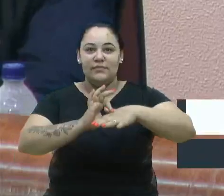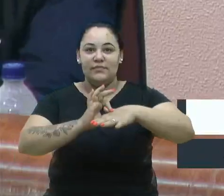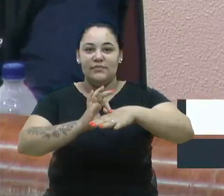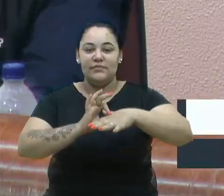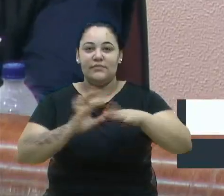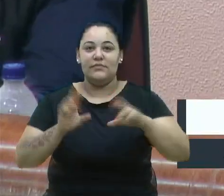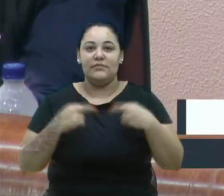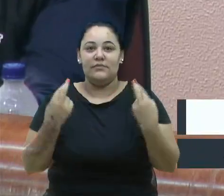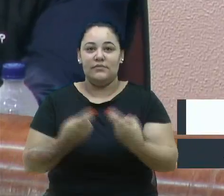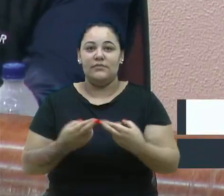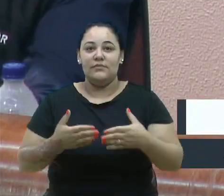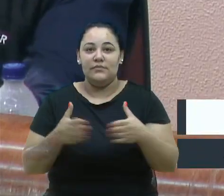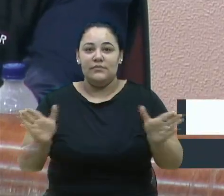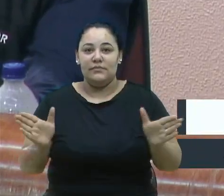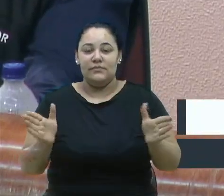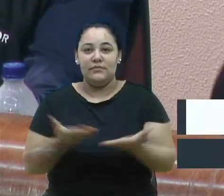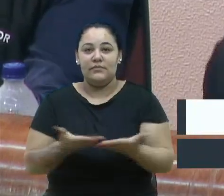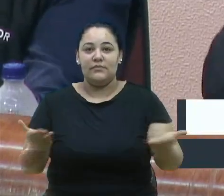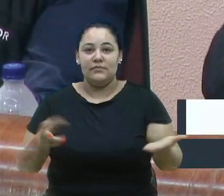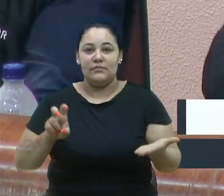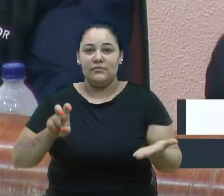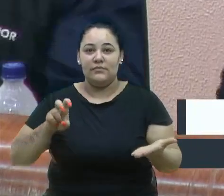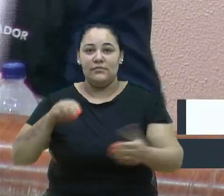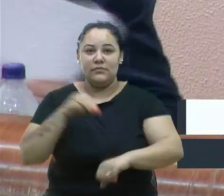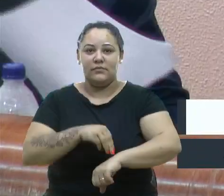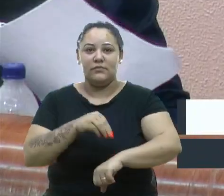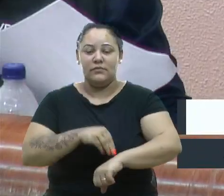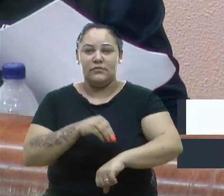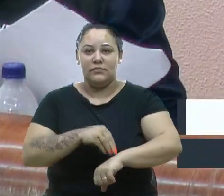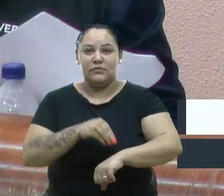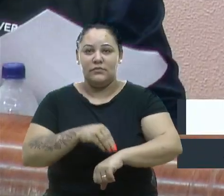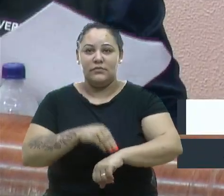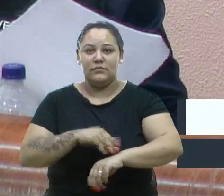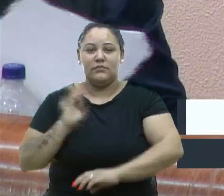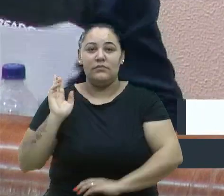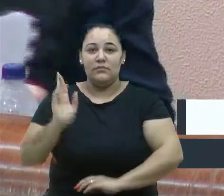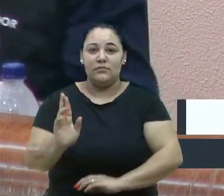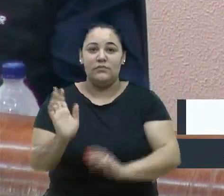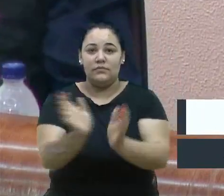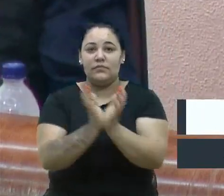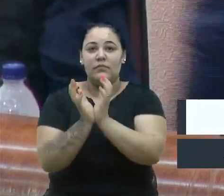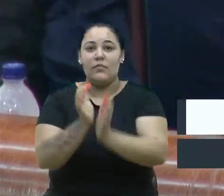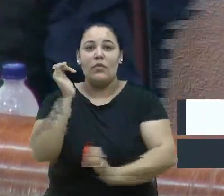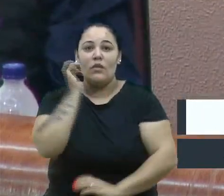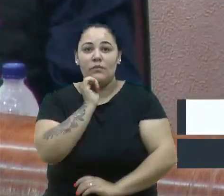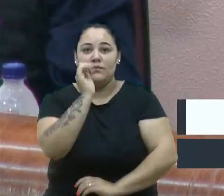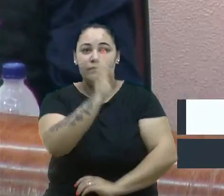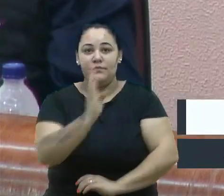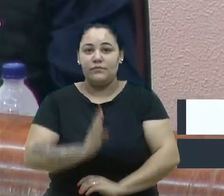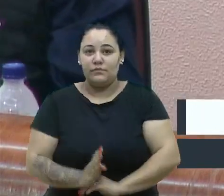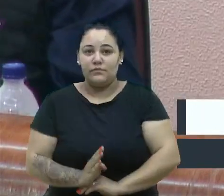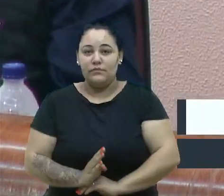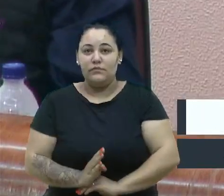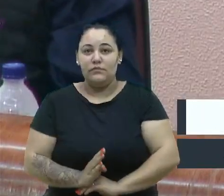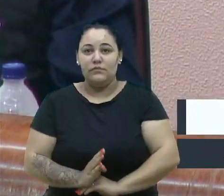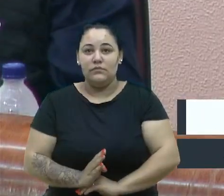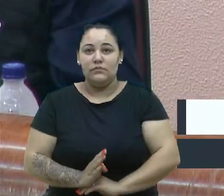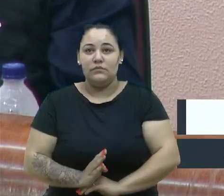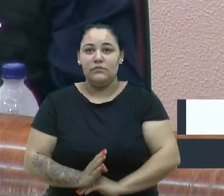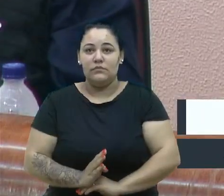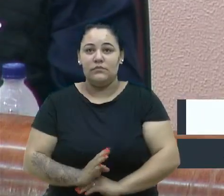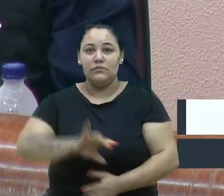Esta sessão ordinária, espaço de 5 minutos para manifestação de representante do Grupo Mulheres do Brasil, Núcleo Caxias do